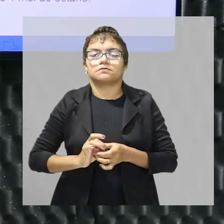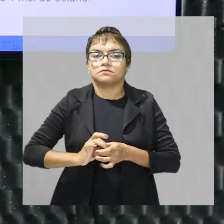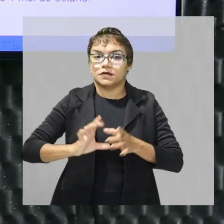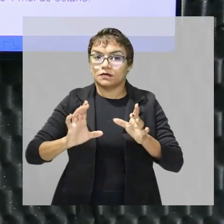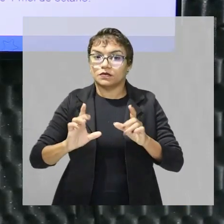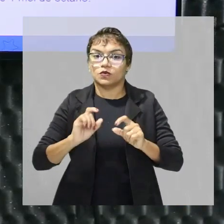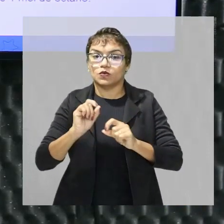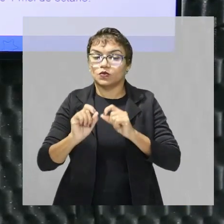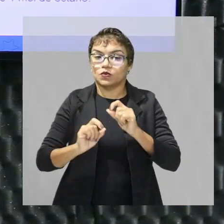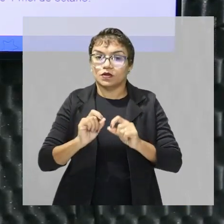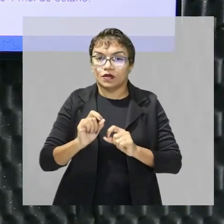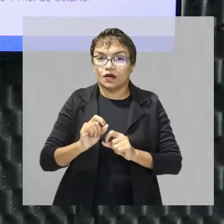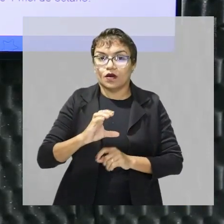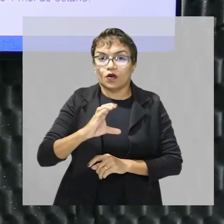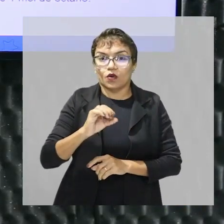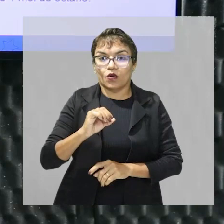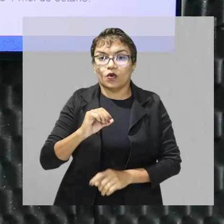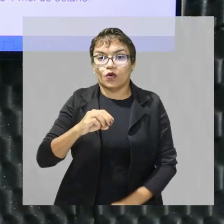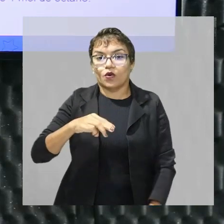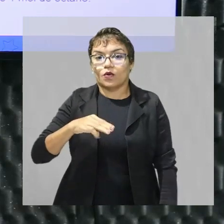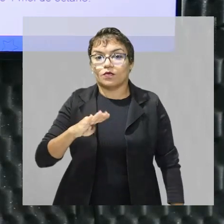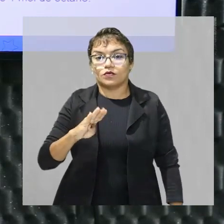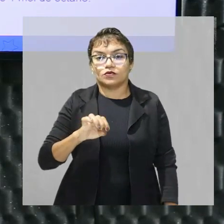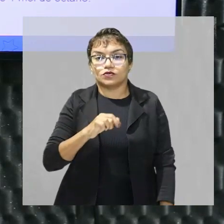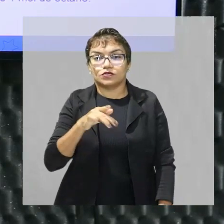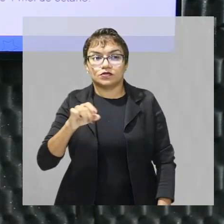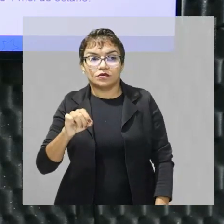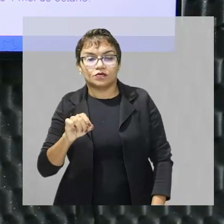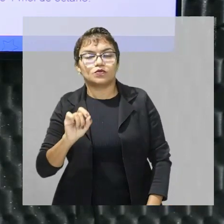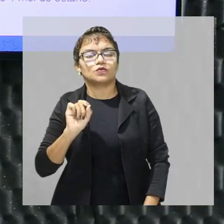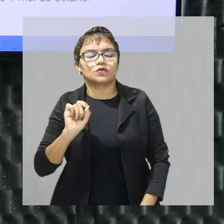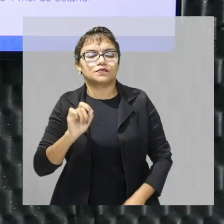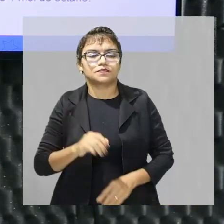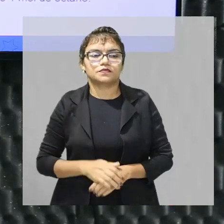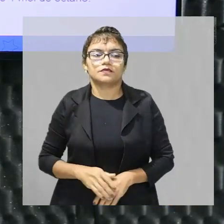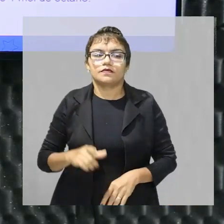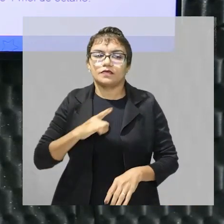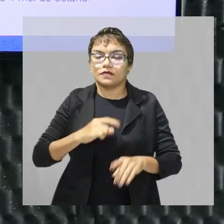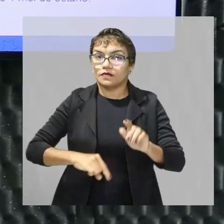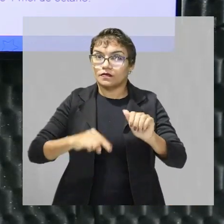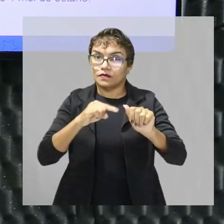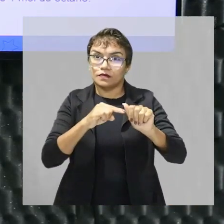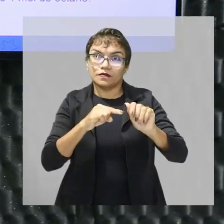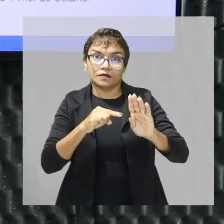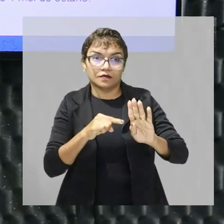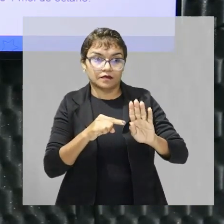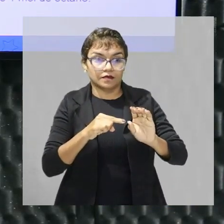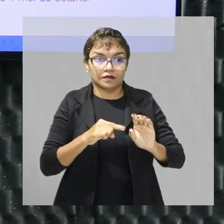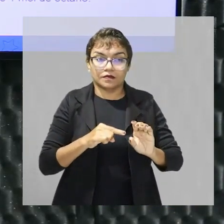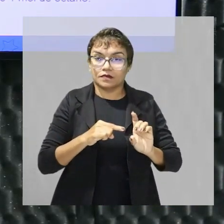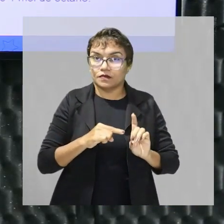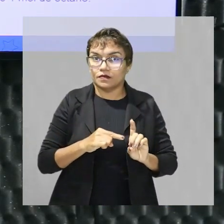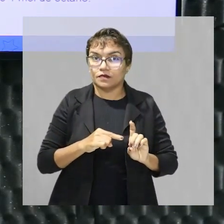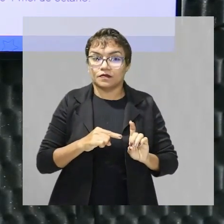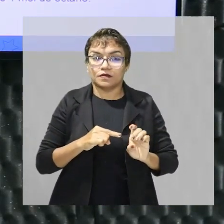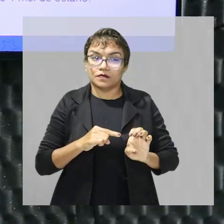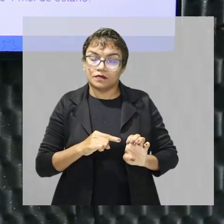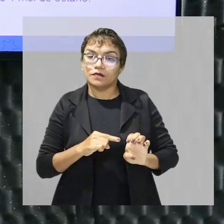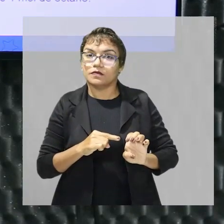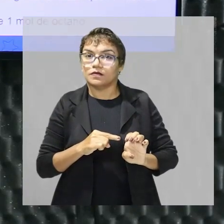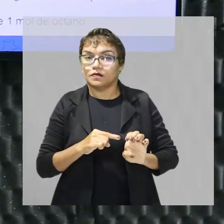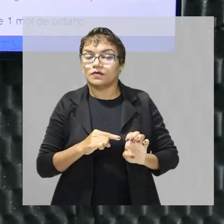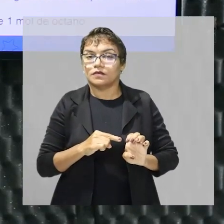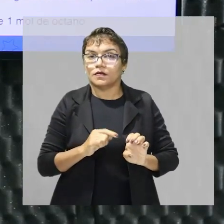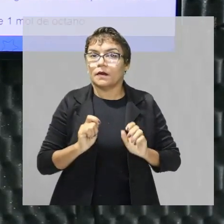afirmar que a combustão de... Bom, aqui estão as alternativas, turminha. Se você quiser printar a tela, pode